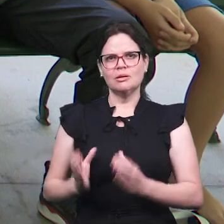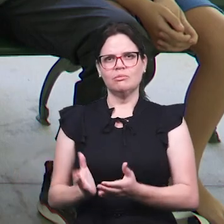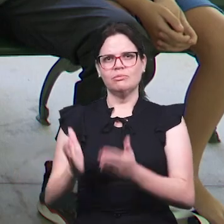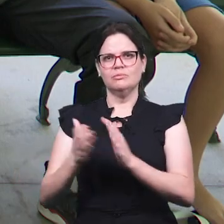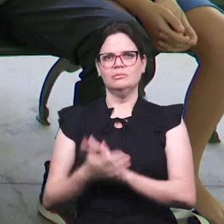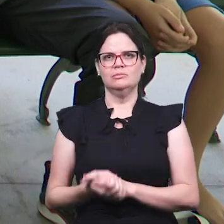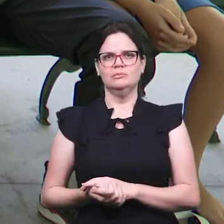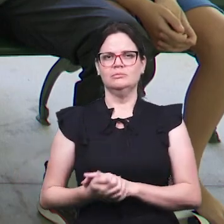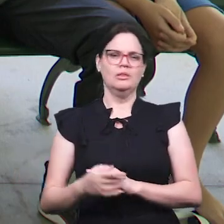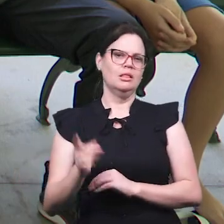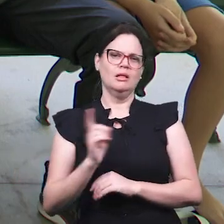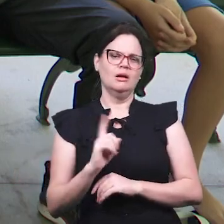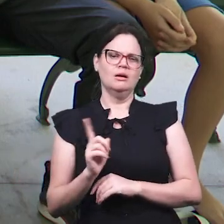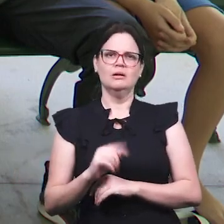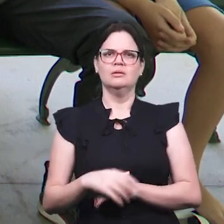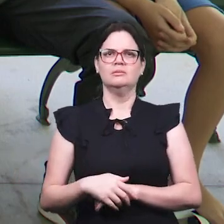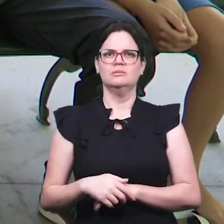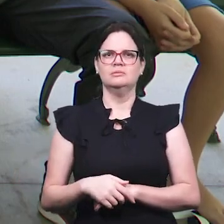planta?